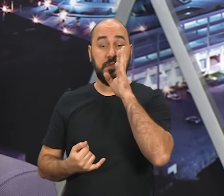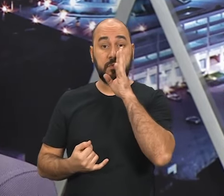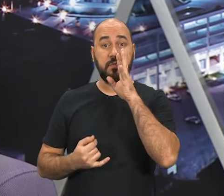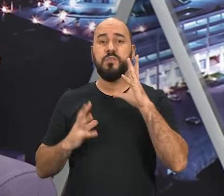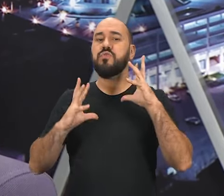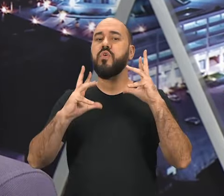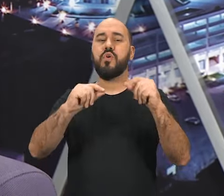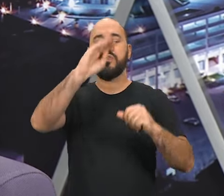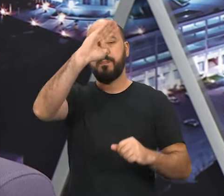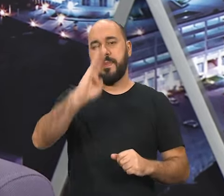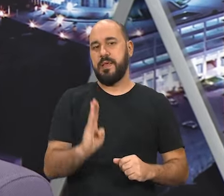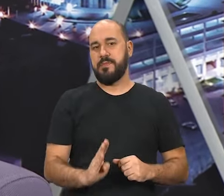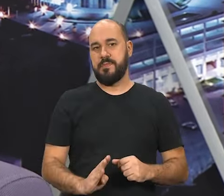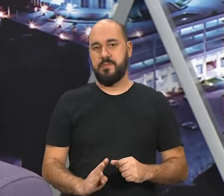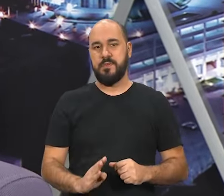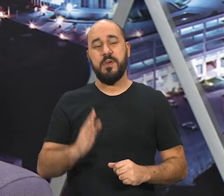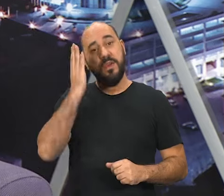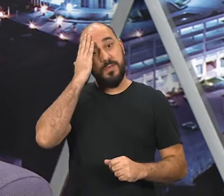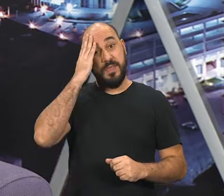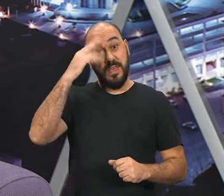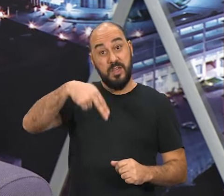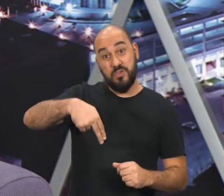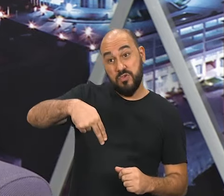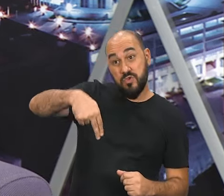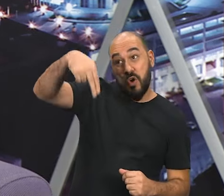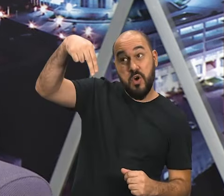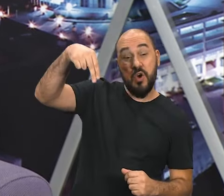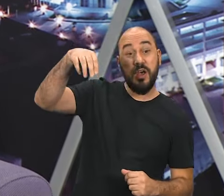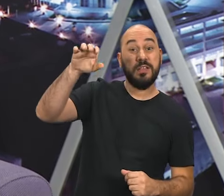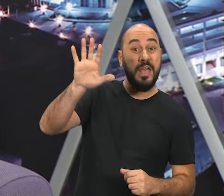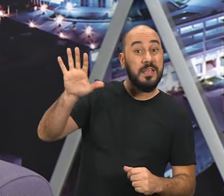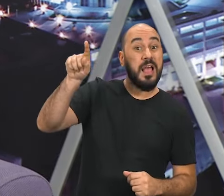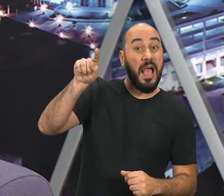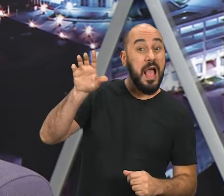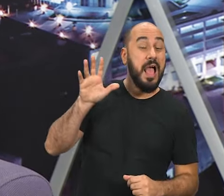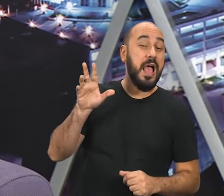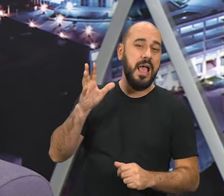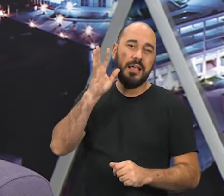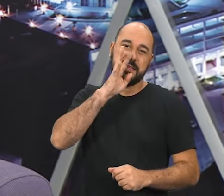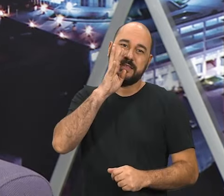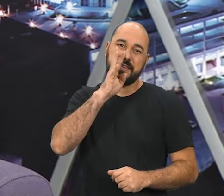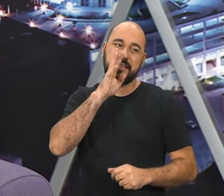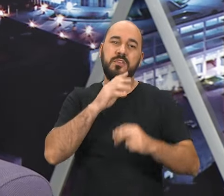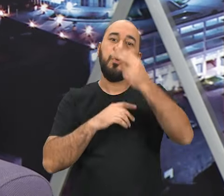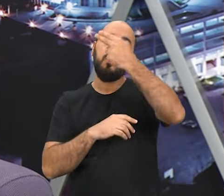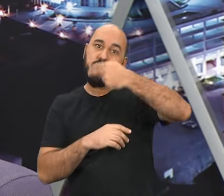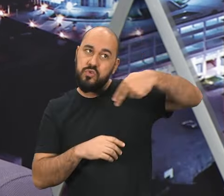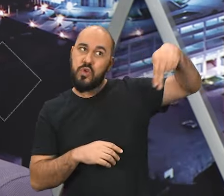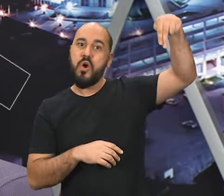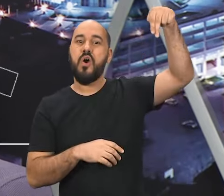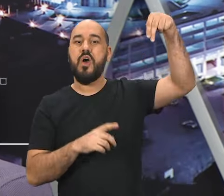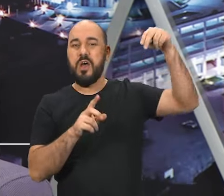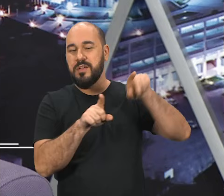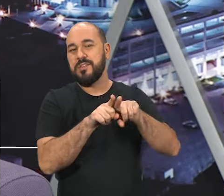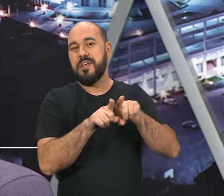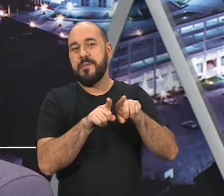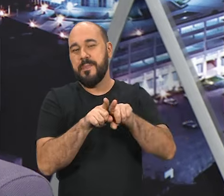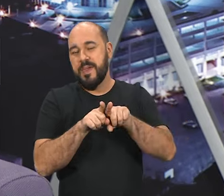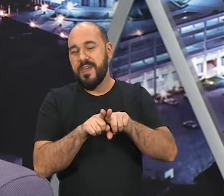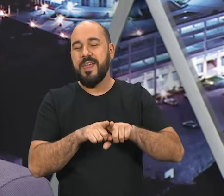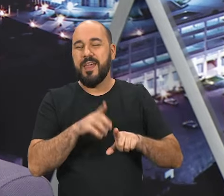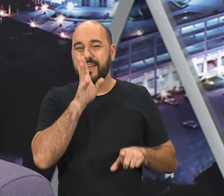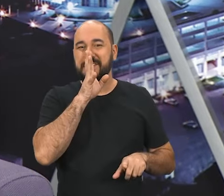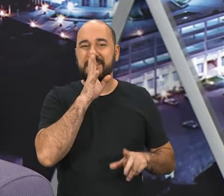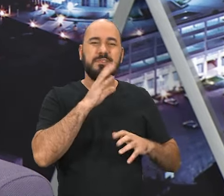acompanha em todo o Brasil. Eu sei que o Nordeste assiste a gente aqui em peso, o Norte também. Um abraço para todo o pessoal